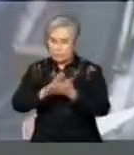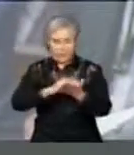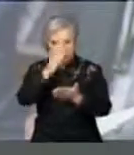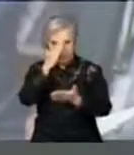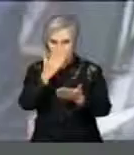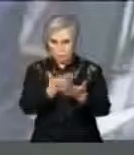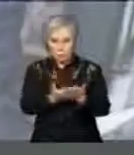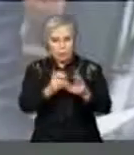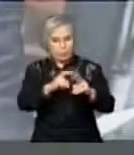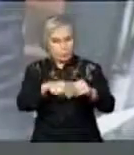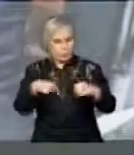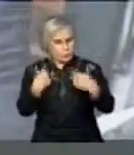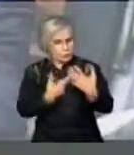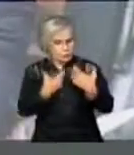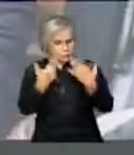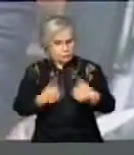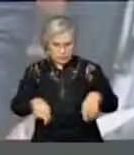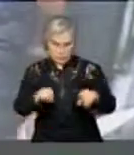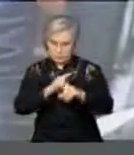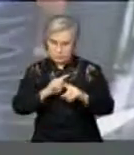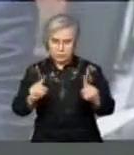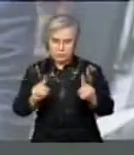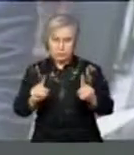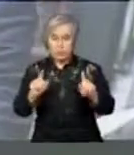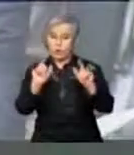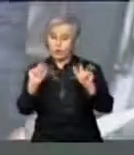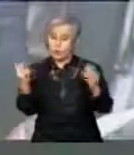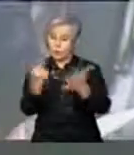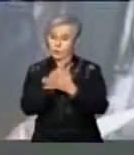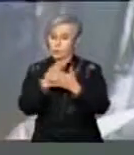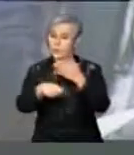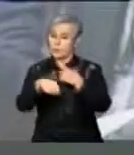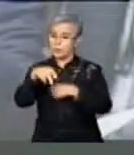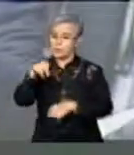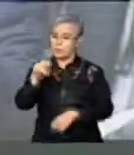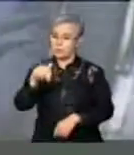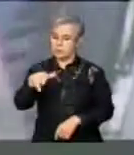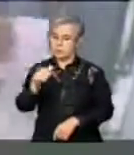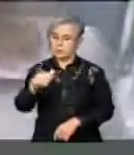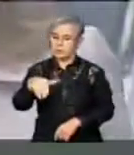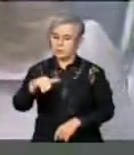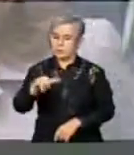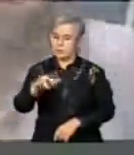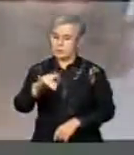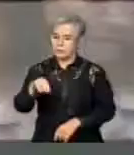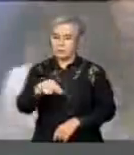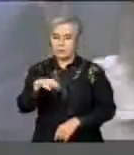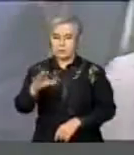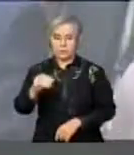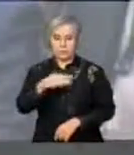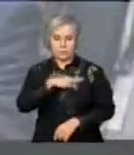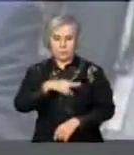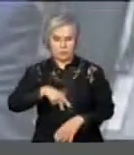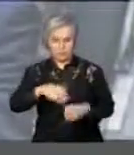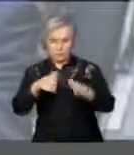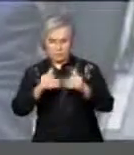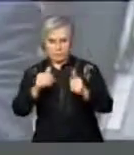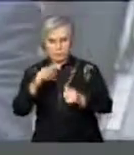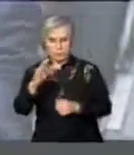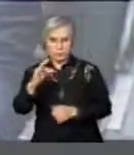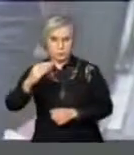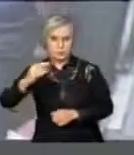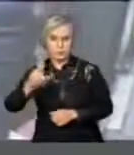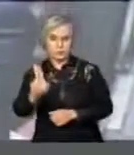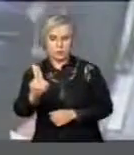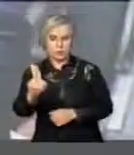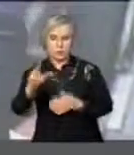cheque em branco, até porque o negócio do Pan-Americano, que o Ministério Público pediu ao Tribunal de Contas da União